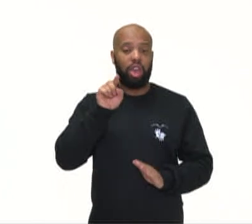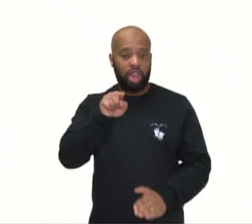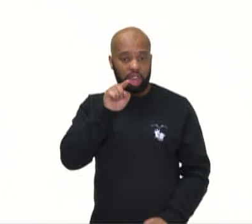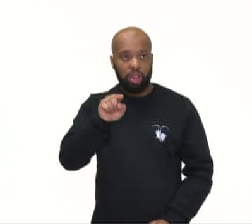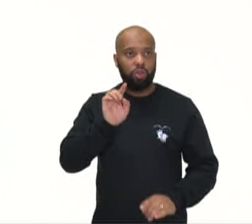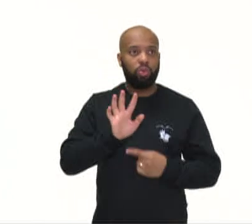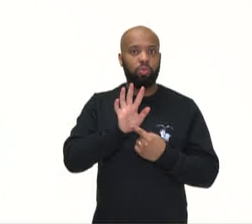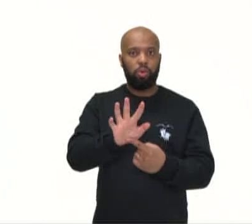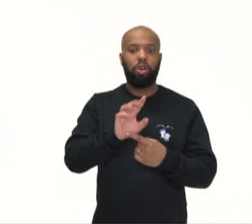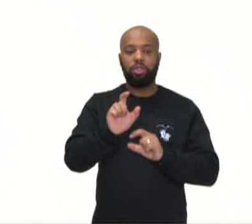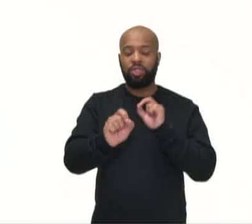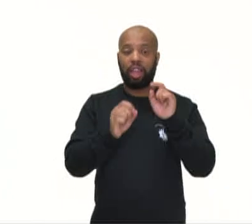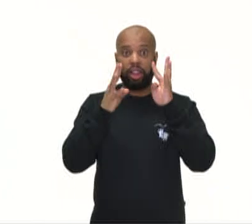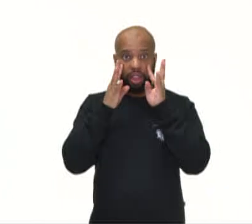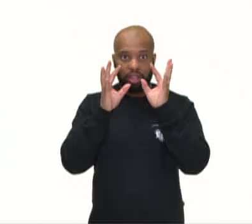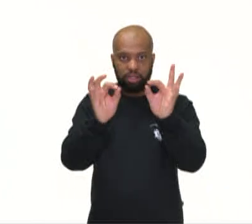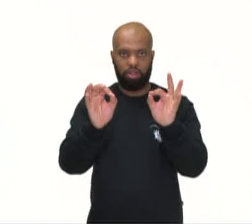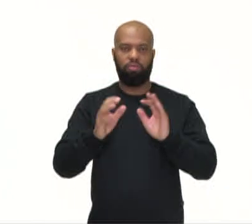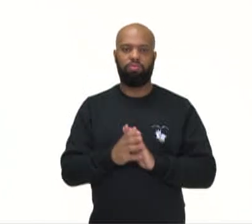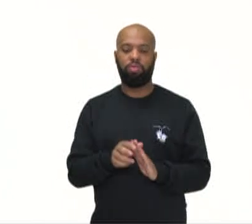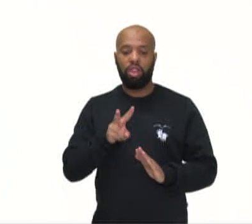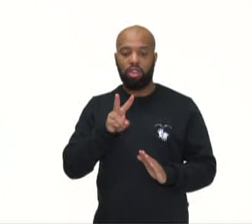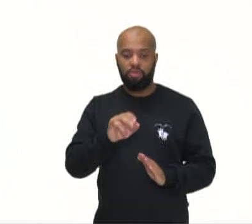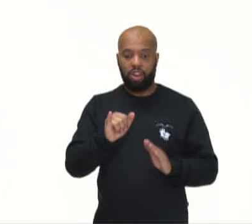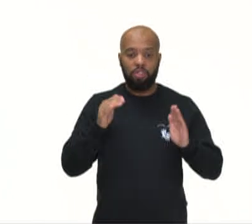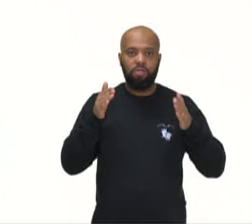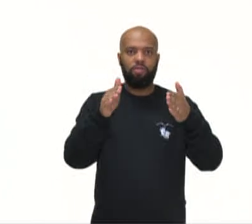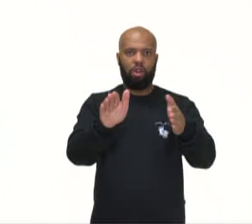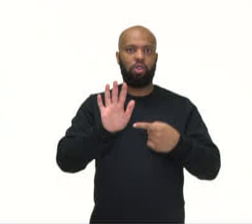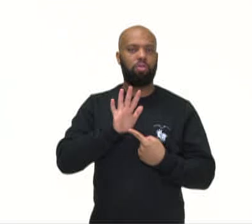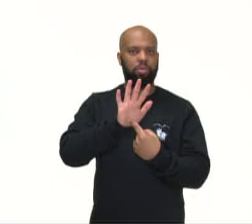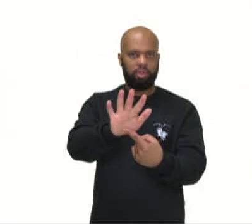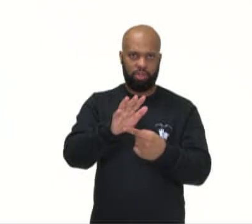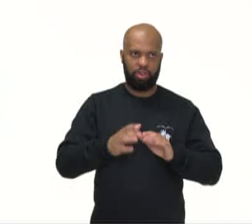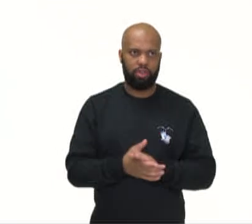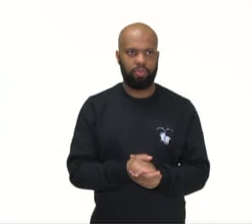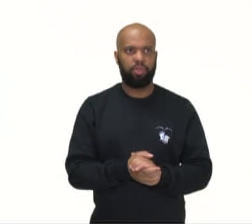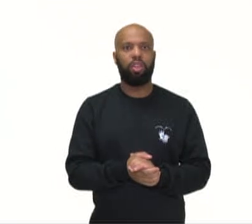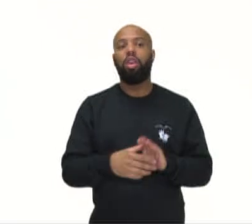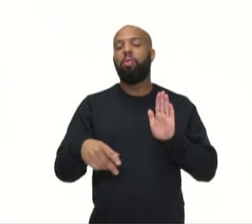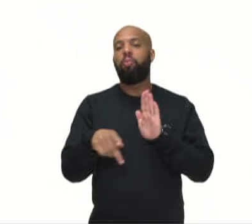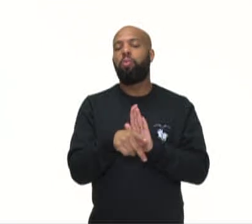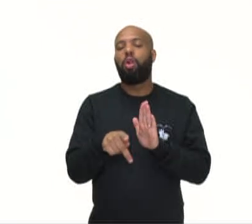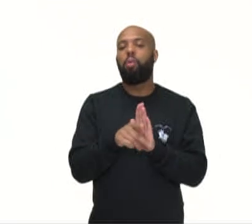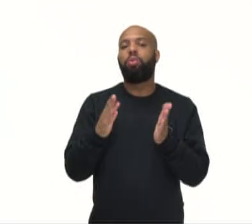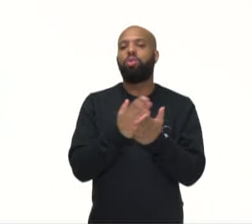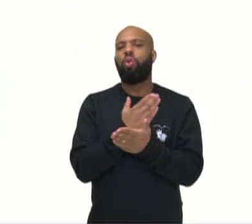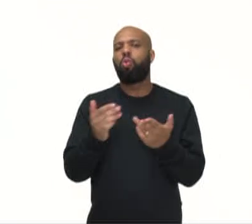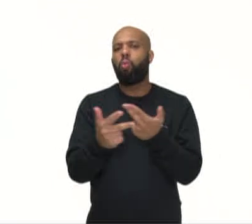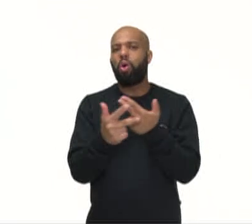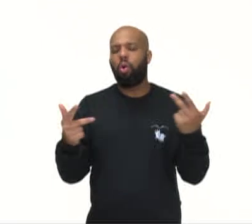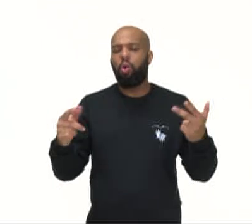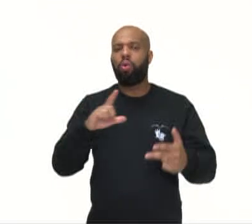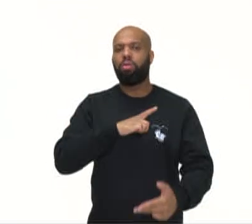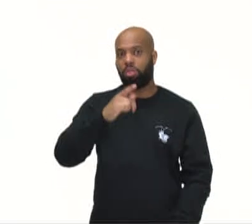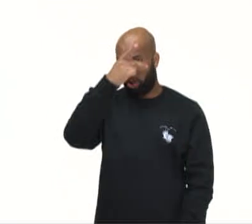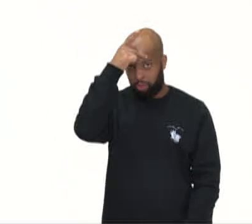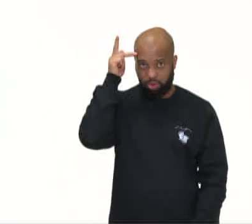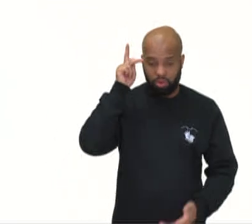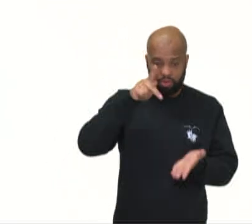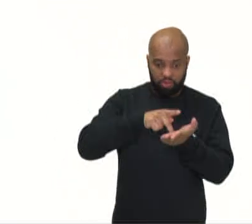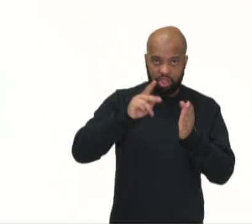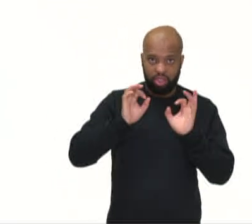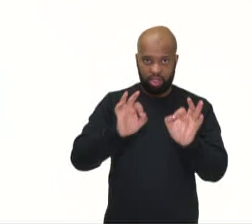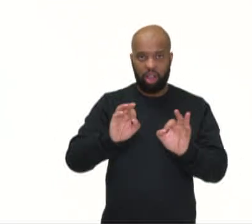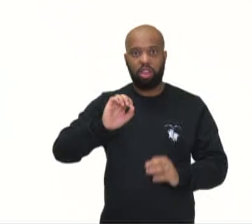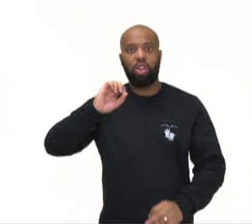indica chamamento, invocação, interpelação de uma pessoa, um interlocutor real